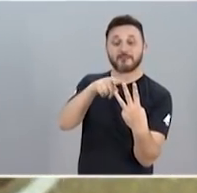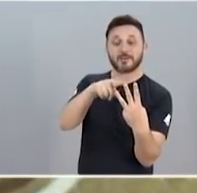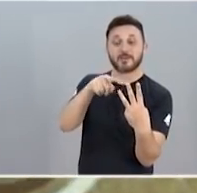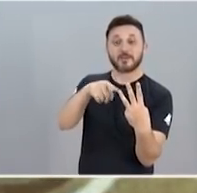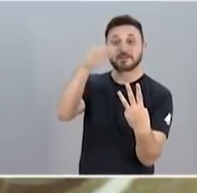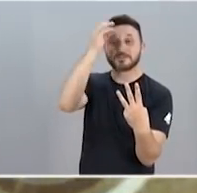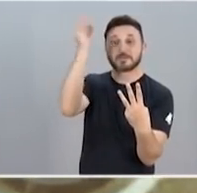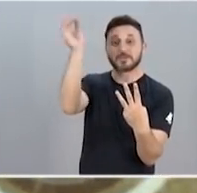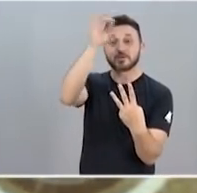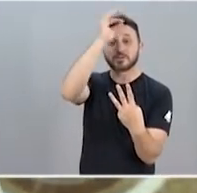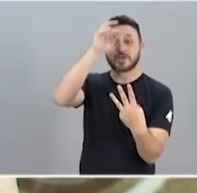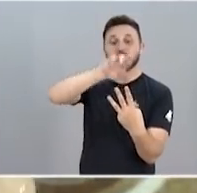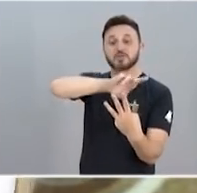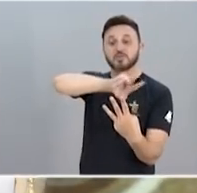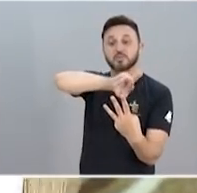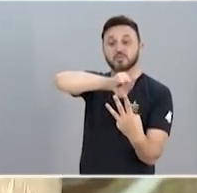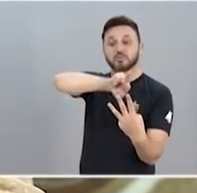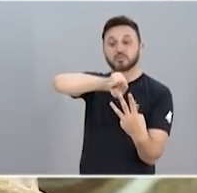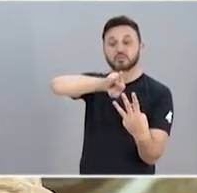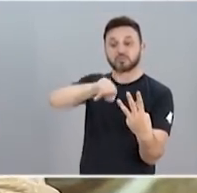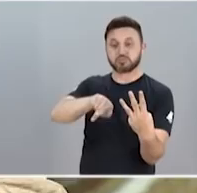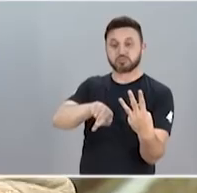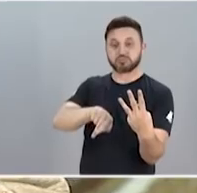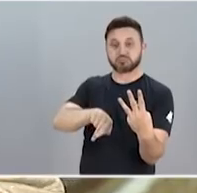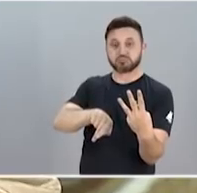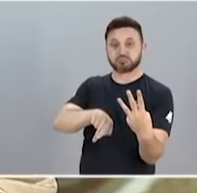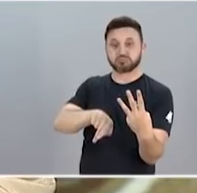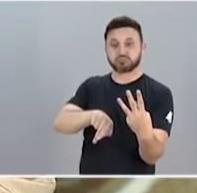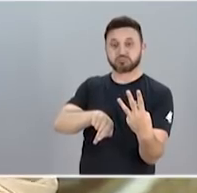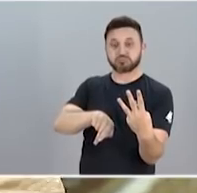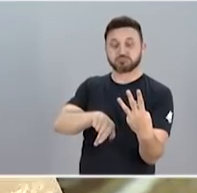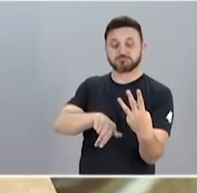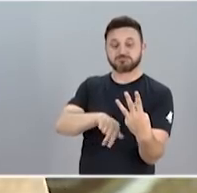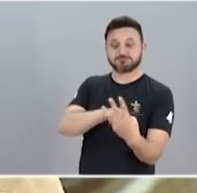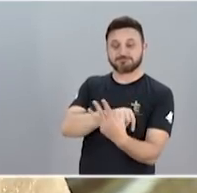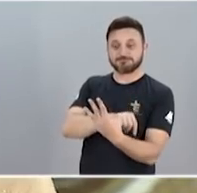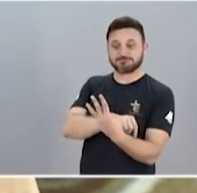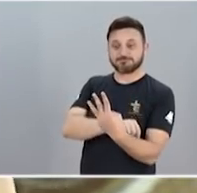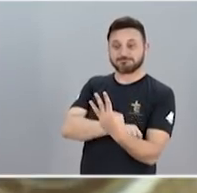distintas, sem sermos